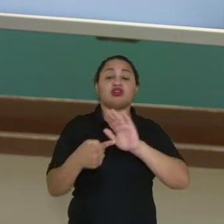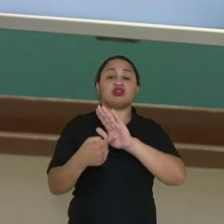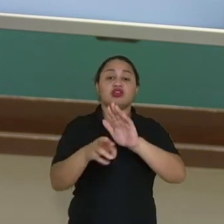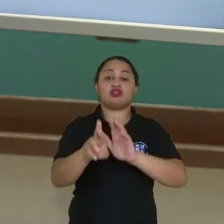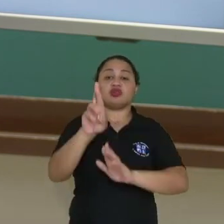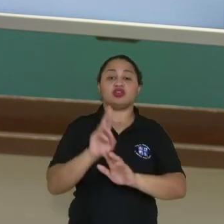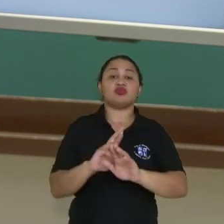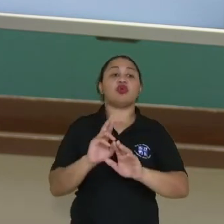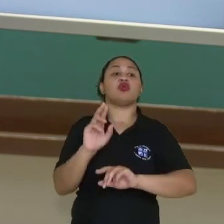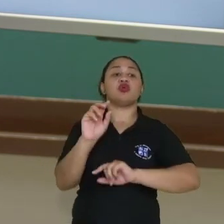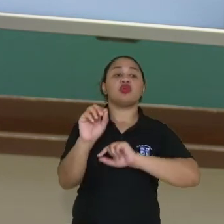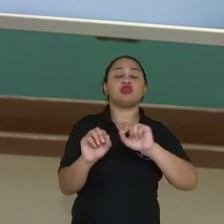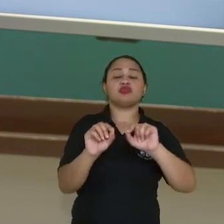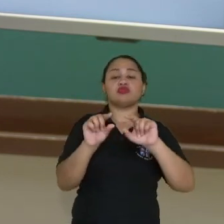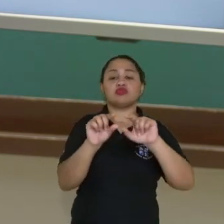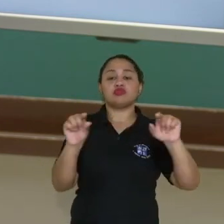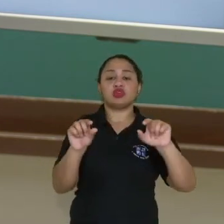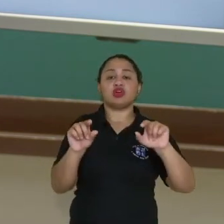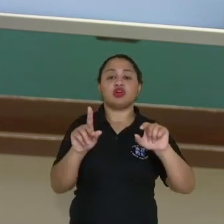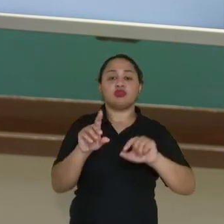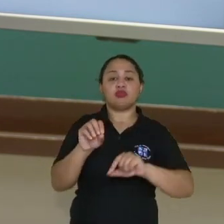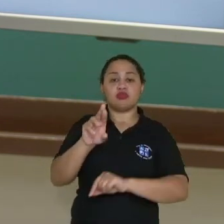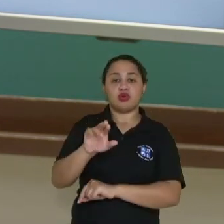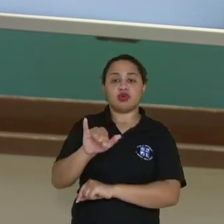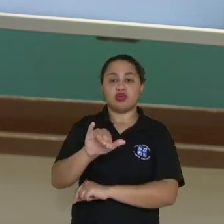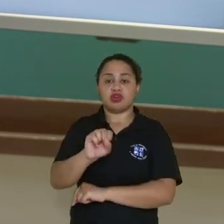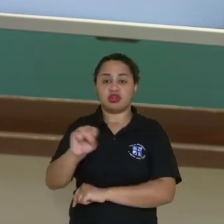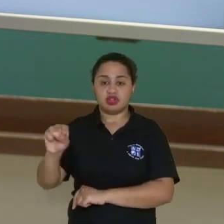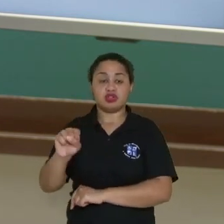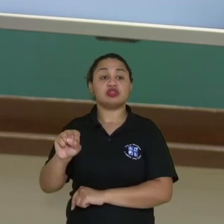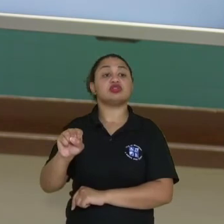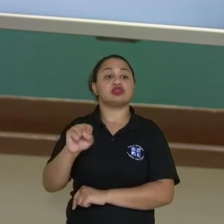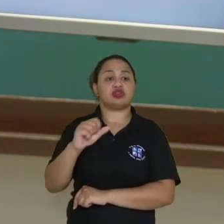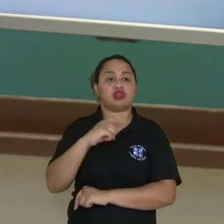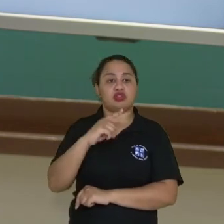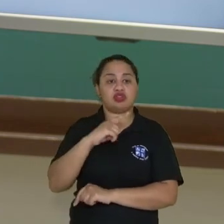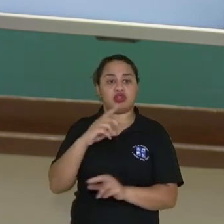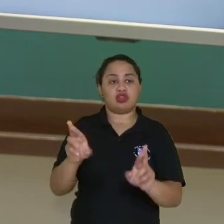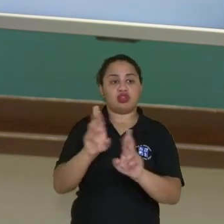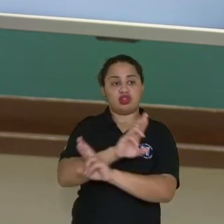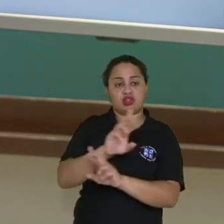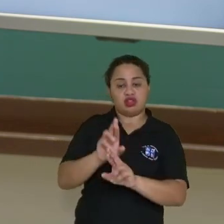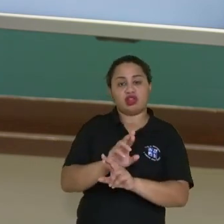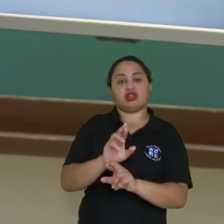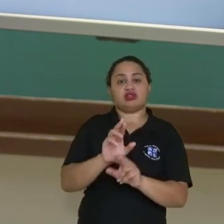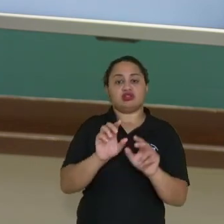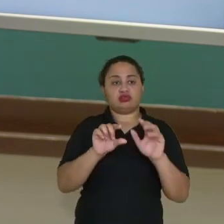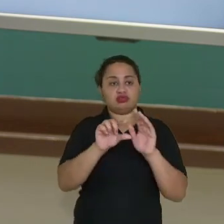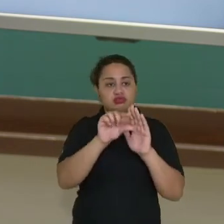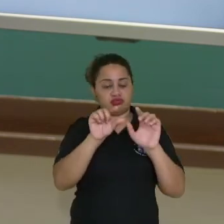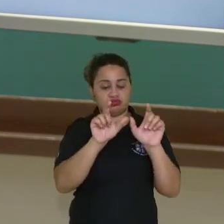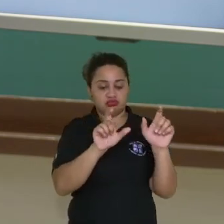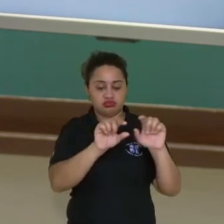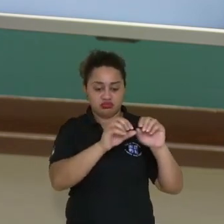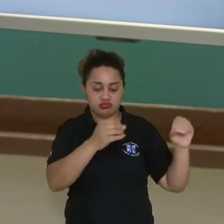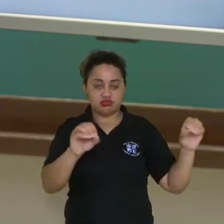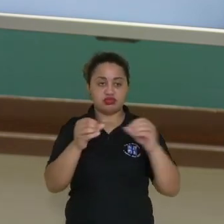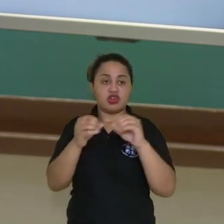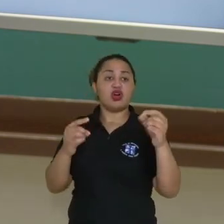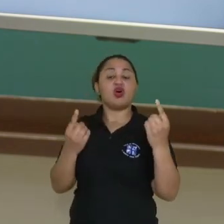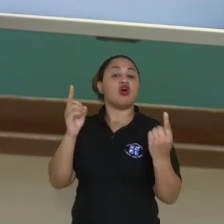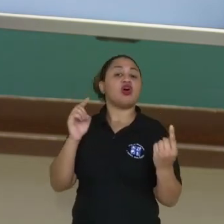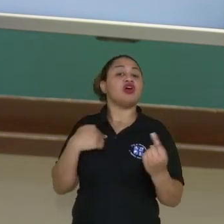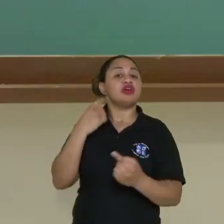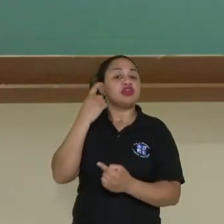responder a seguinte questão. A expressão por isso, além de estabelecer relação entre os trechos, expressa qual